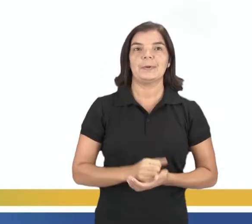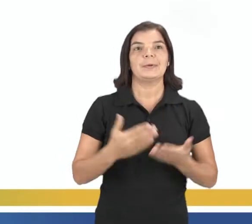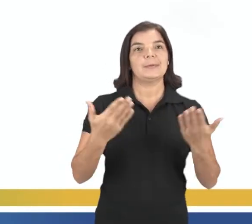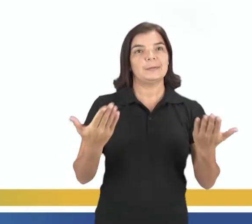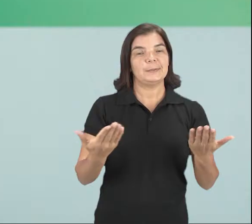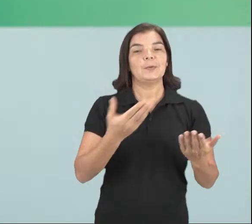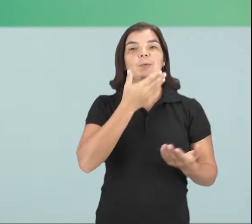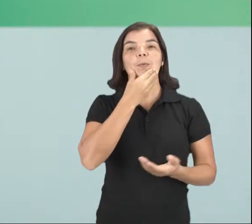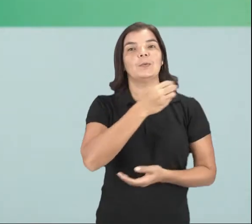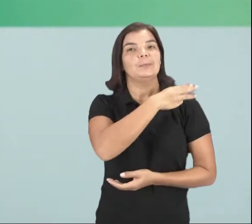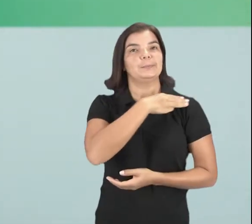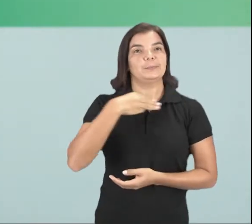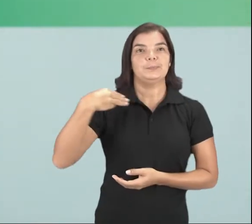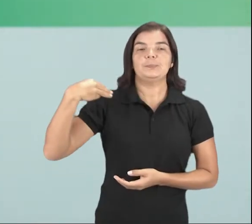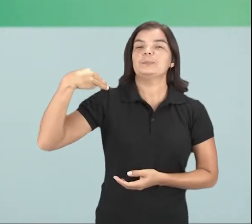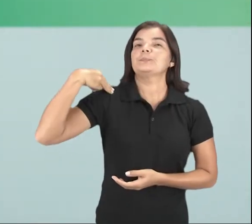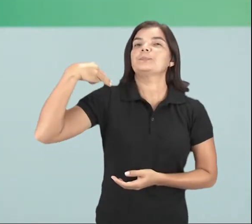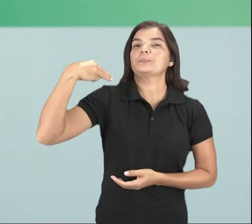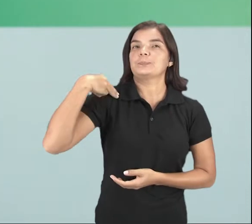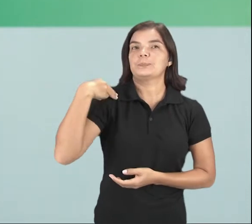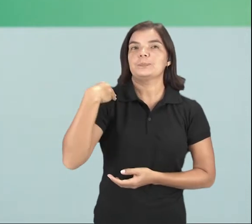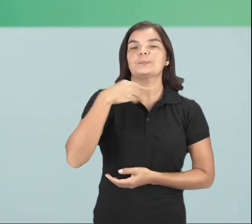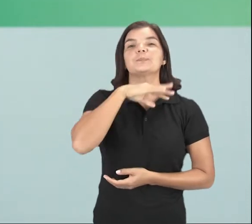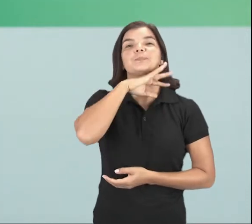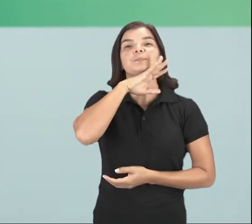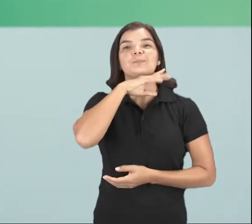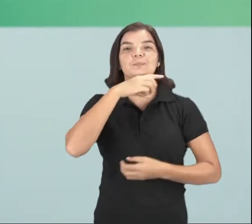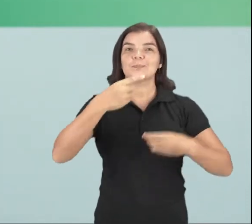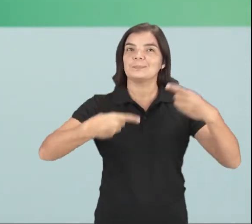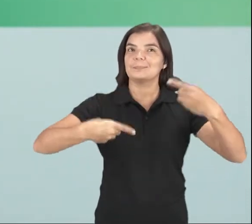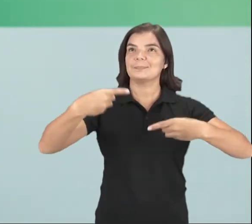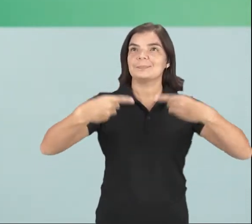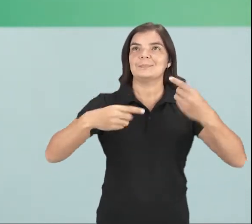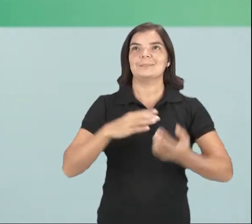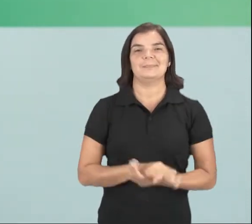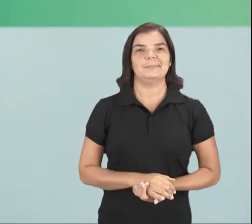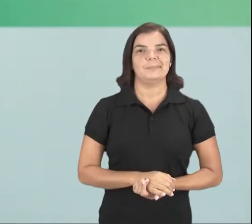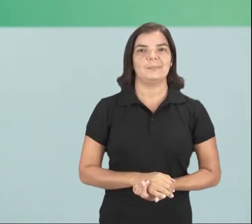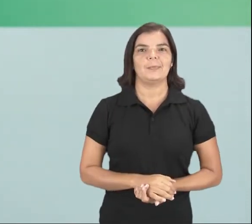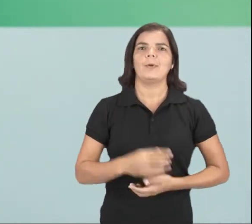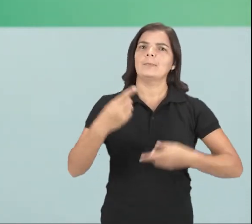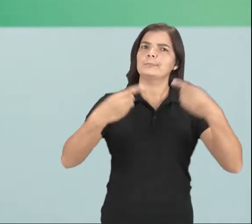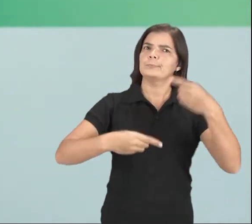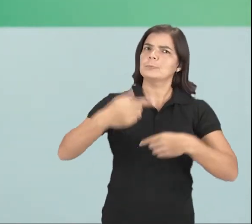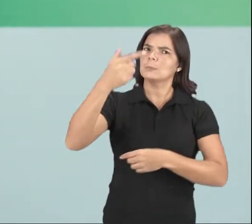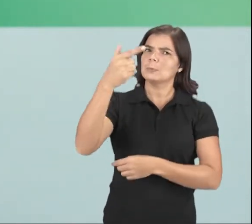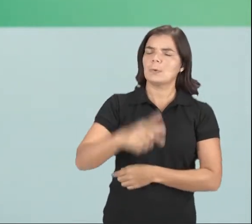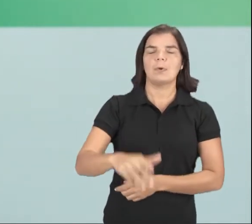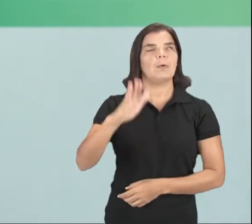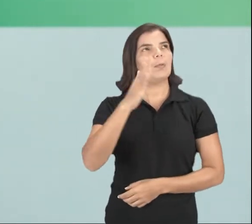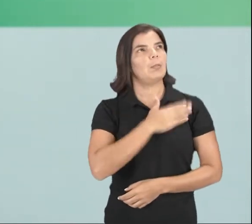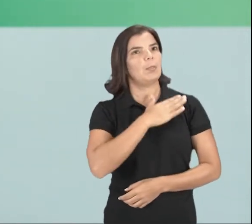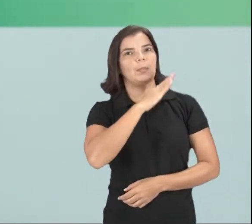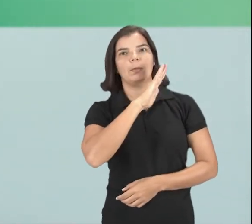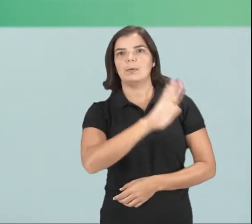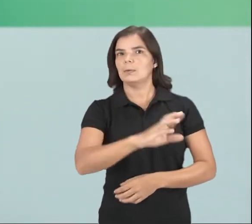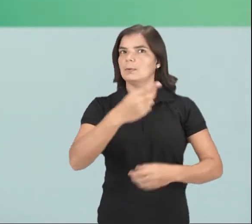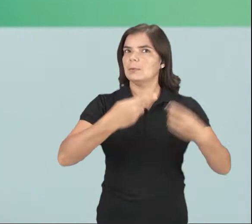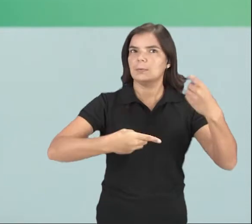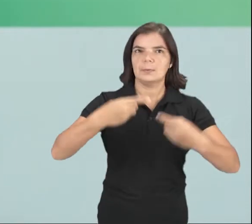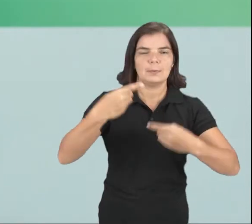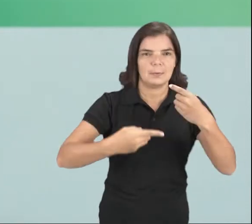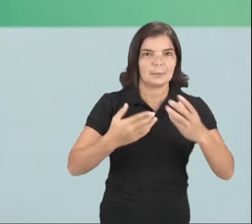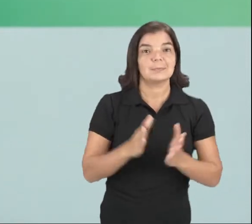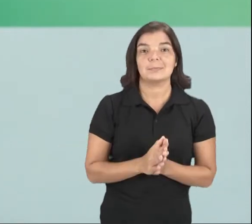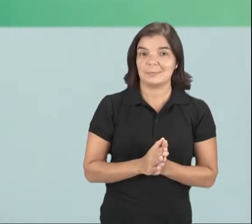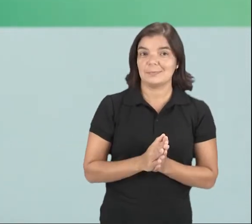homem como animal político. Lá vem a história da política de novo. Eu detesto política, não é?